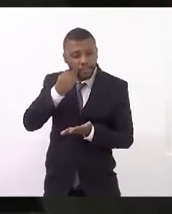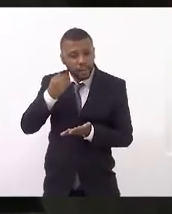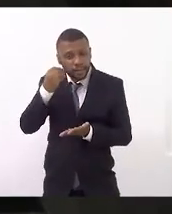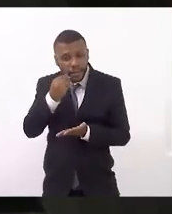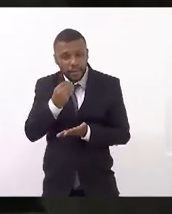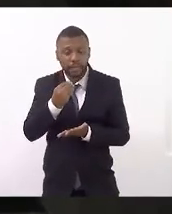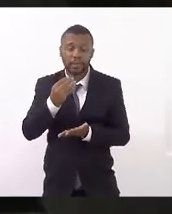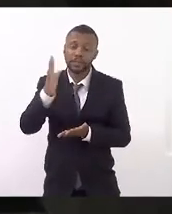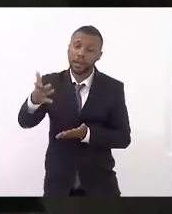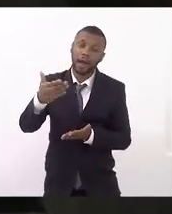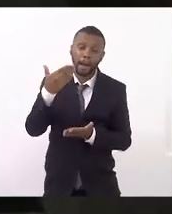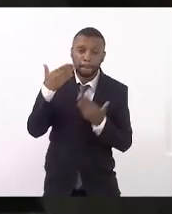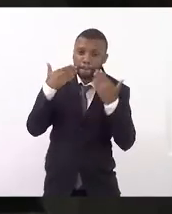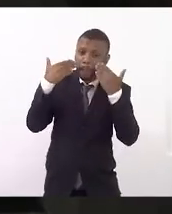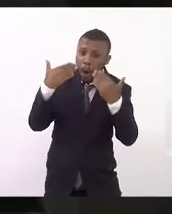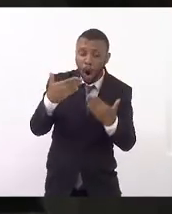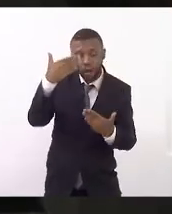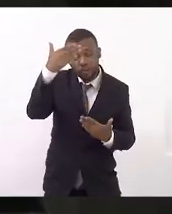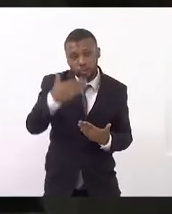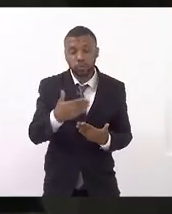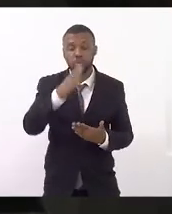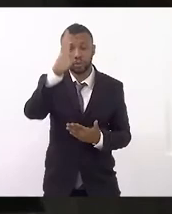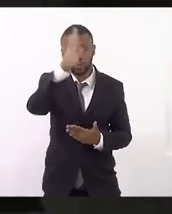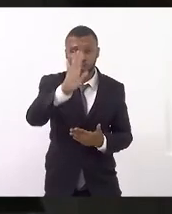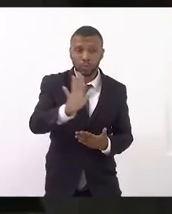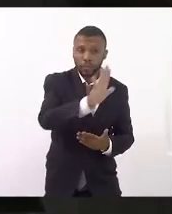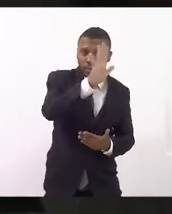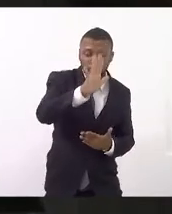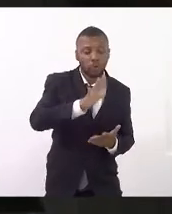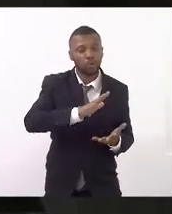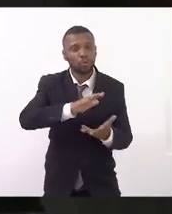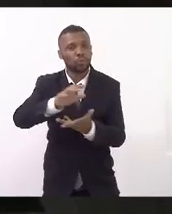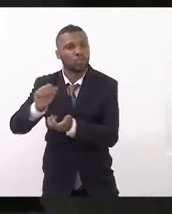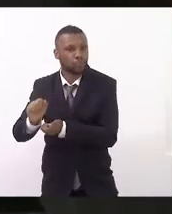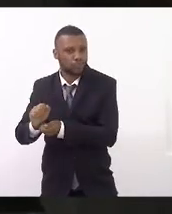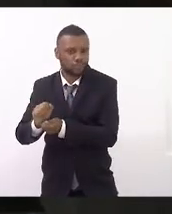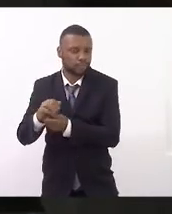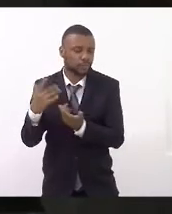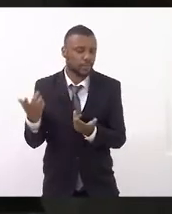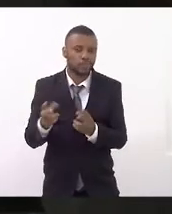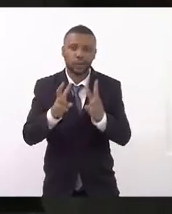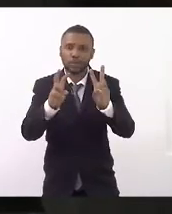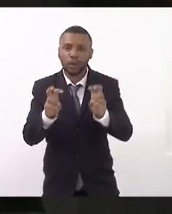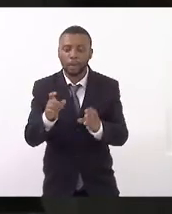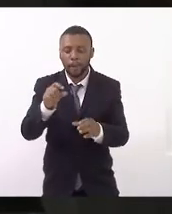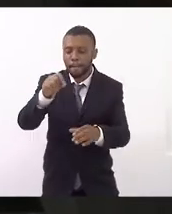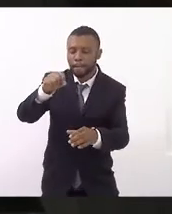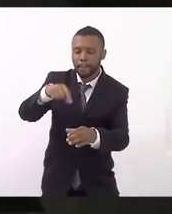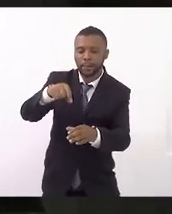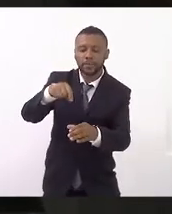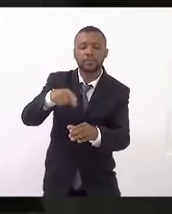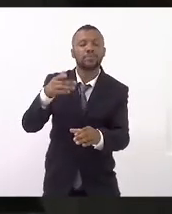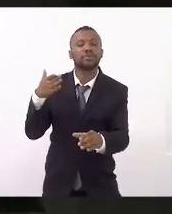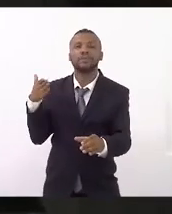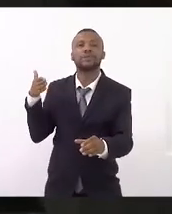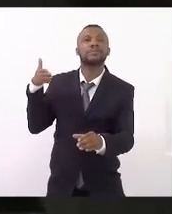mostram o seguinte, plantio direto. Muita gente não sabe o que é o plantio direto. Você, ao invés